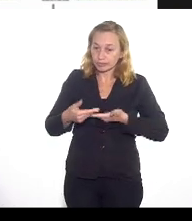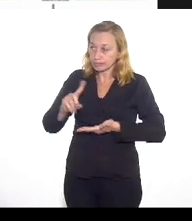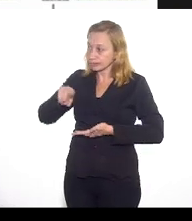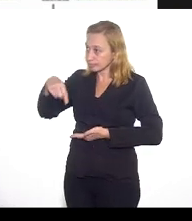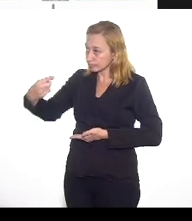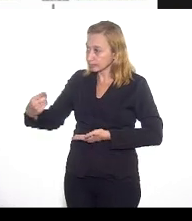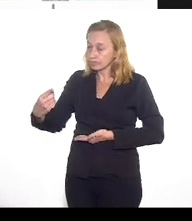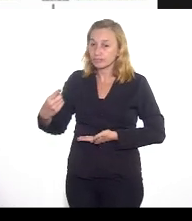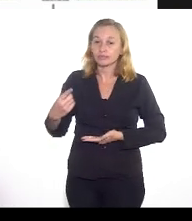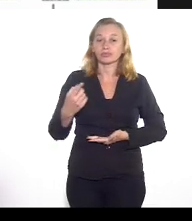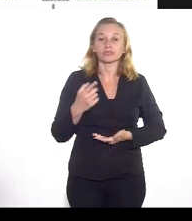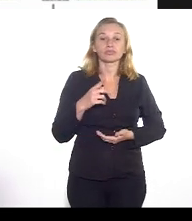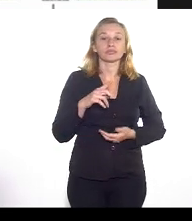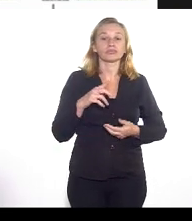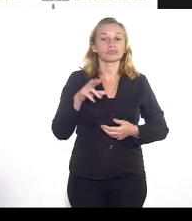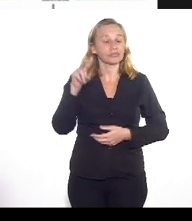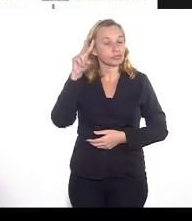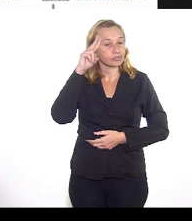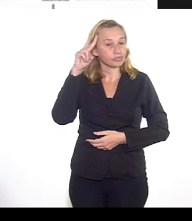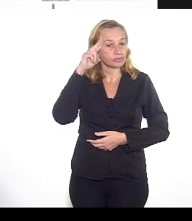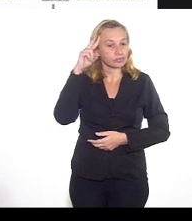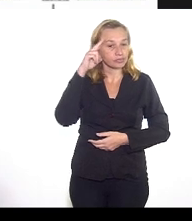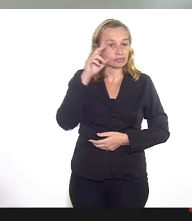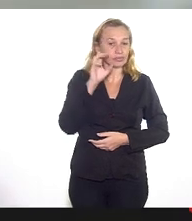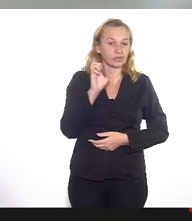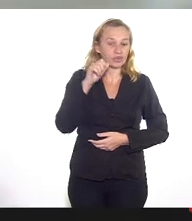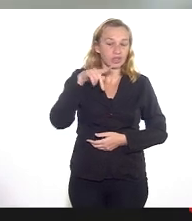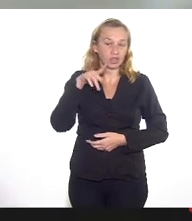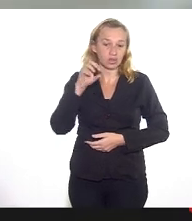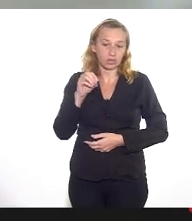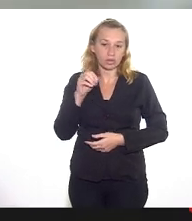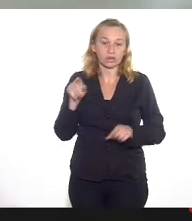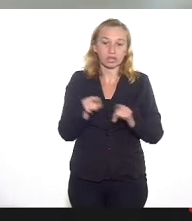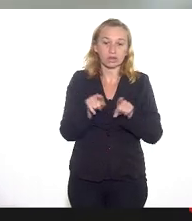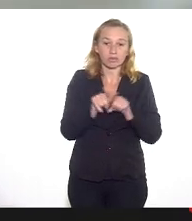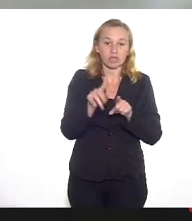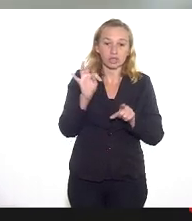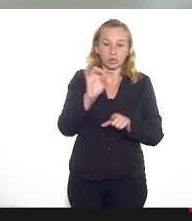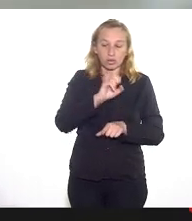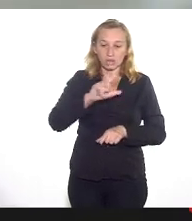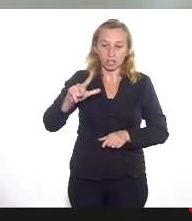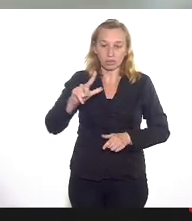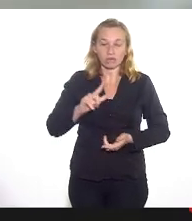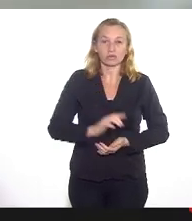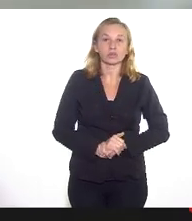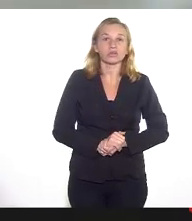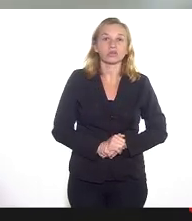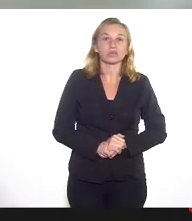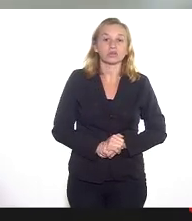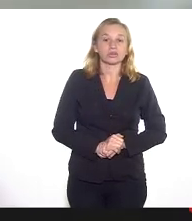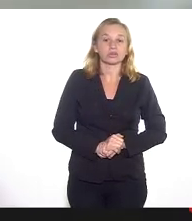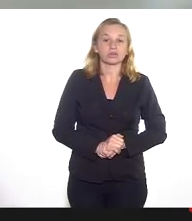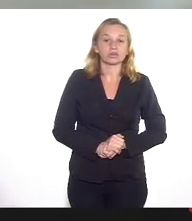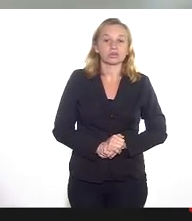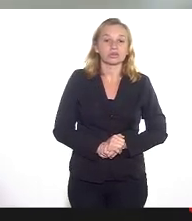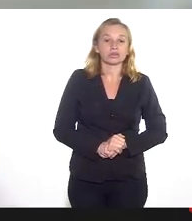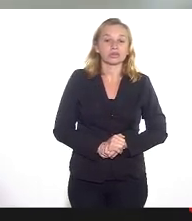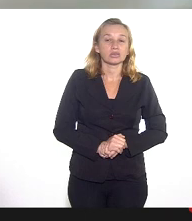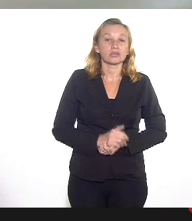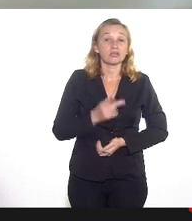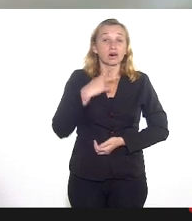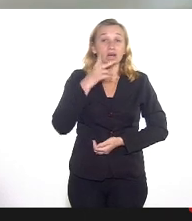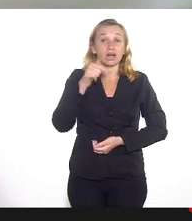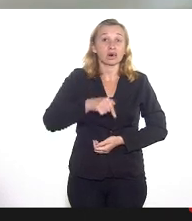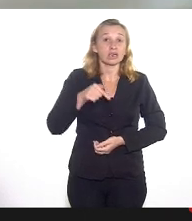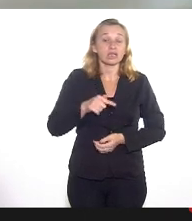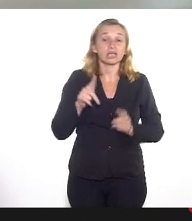próxima segunda-feira a Equinor e a Total para expor aqui sobre